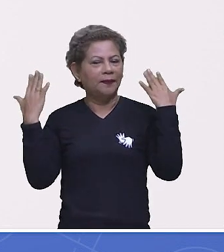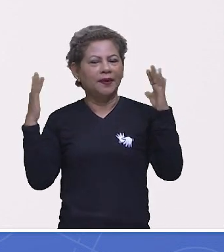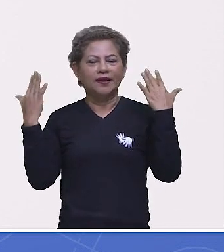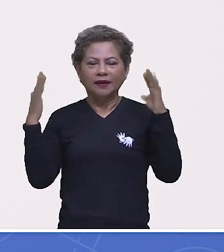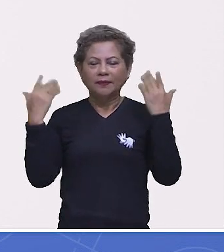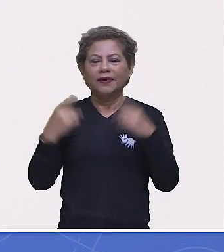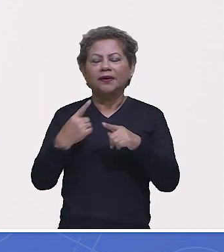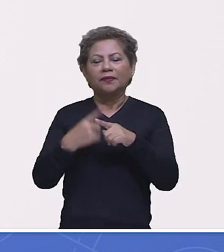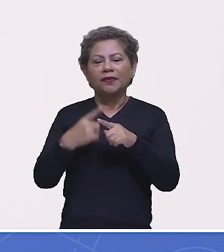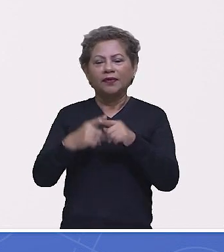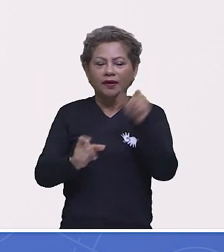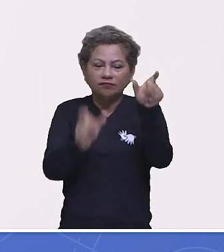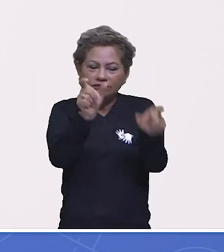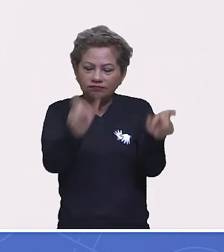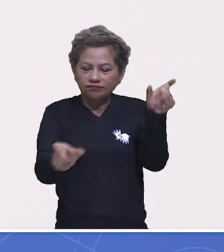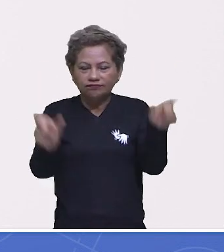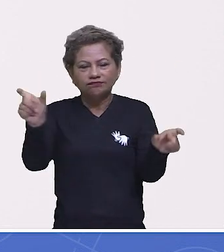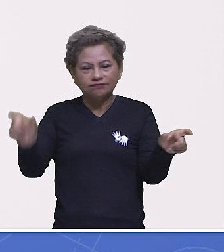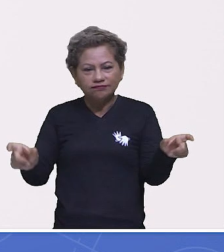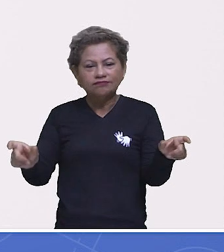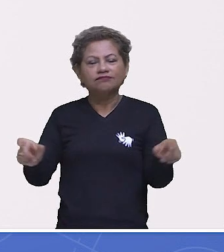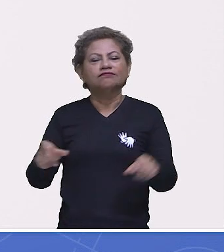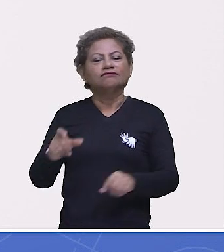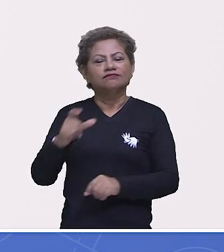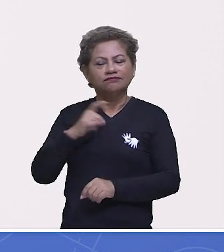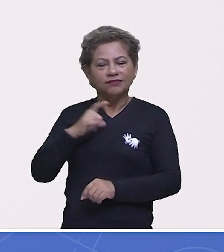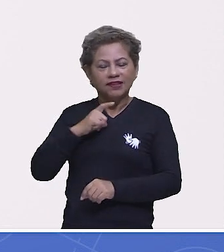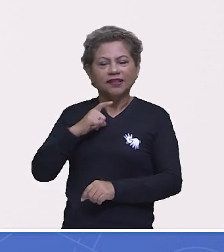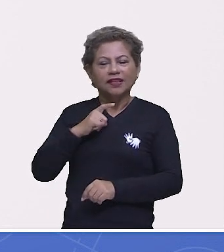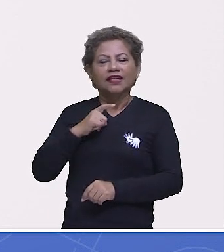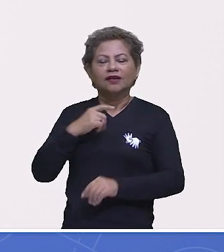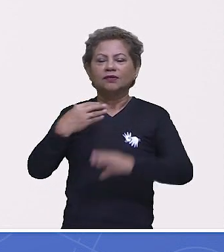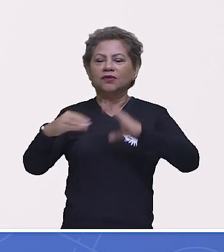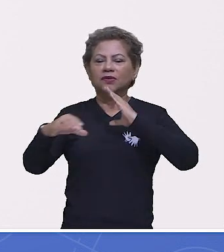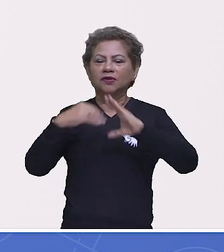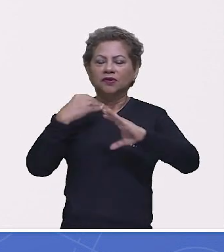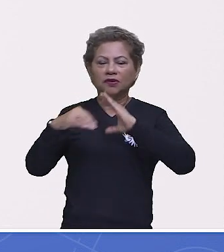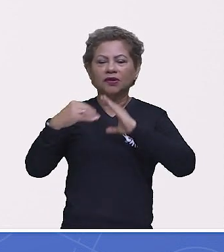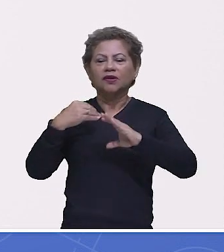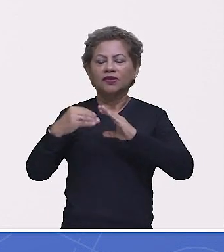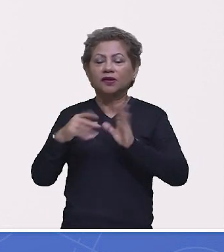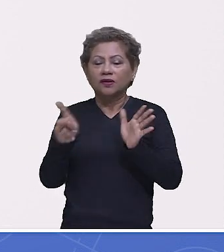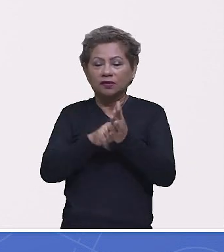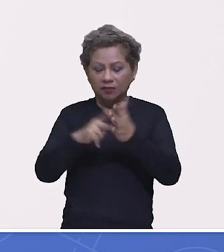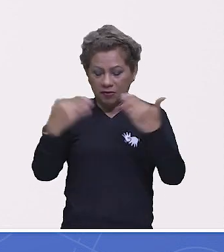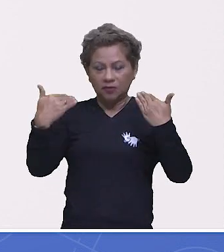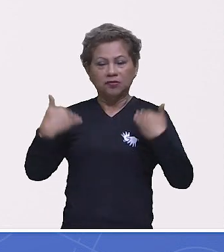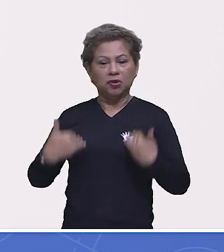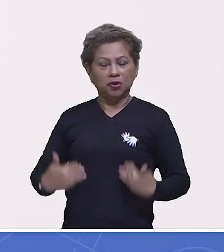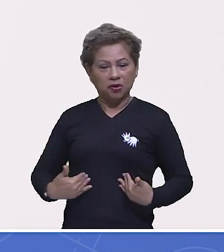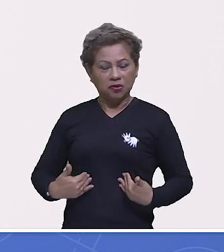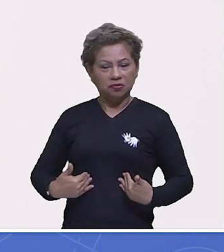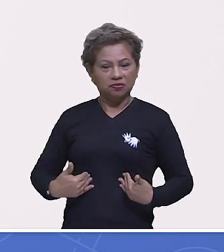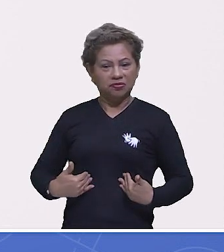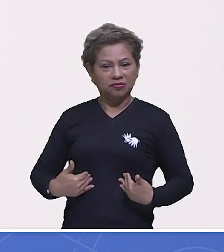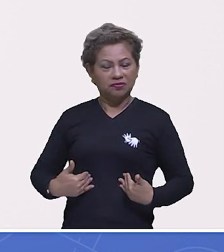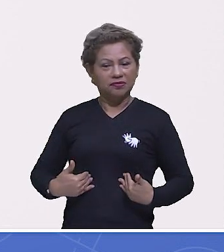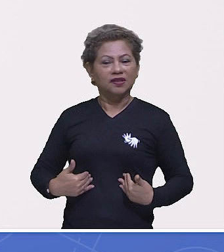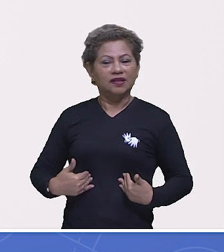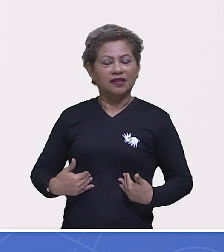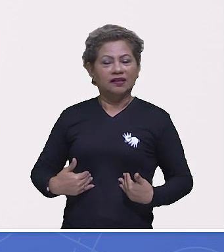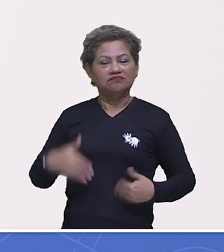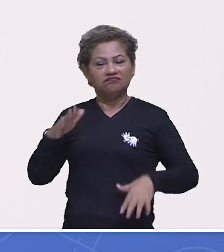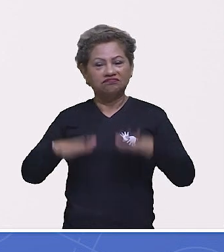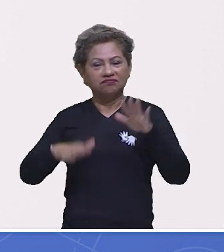forma diferenciada de se comunicar corporalmente, que se modifica de cultura para